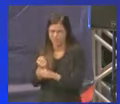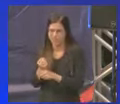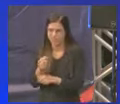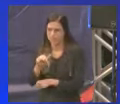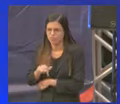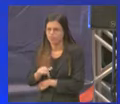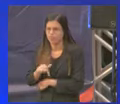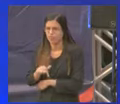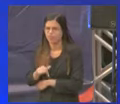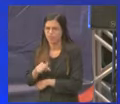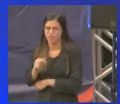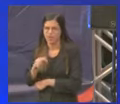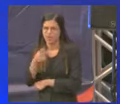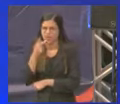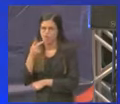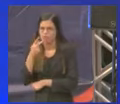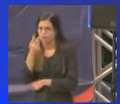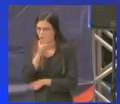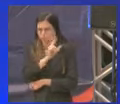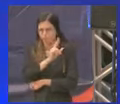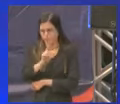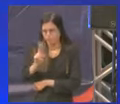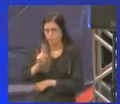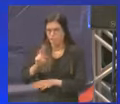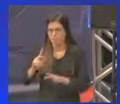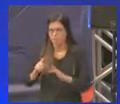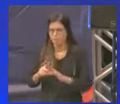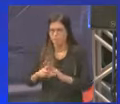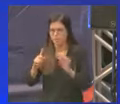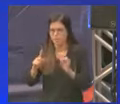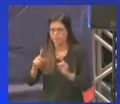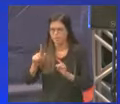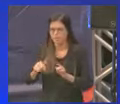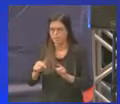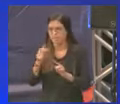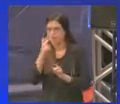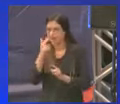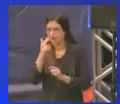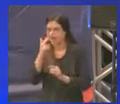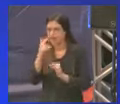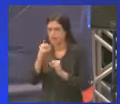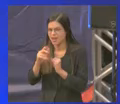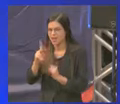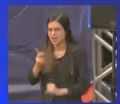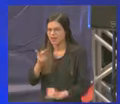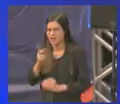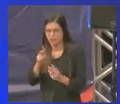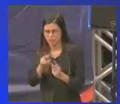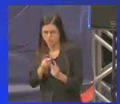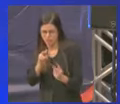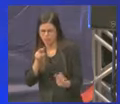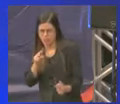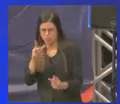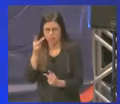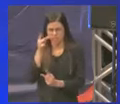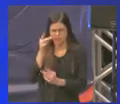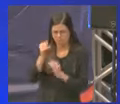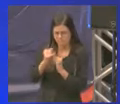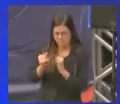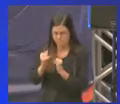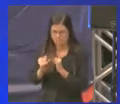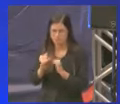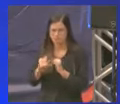não é esse nome que vai ter. É híbrido porque vai ser o híbrido de um homem e máquina e híbrido de remoto e presencial. Então, acho que vai ter